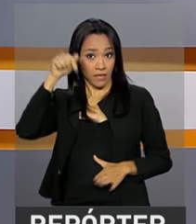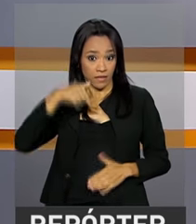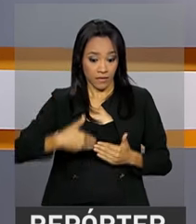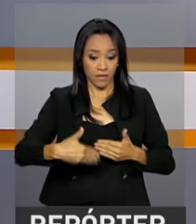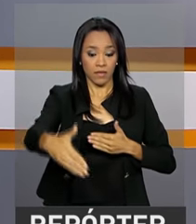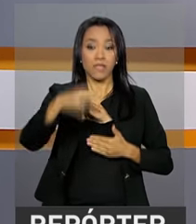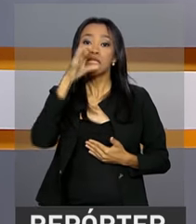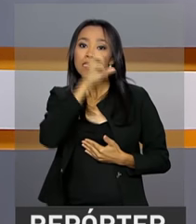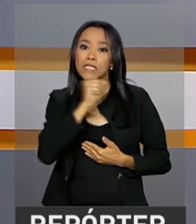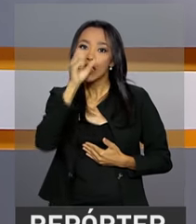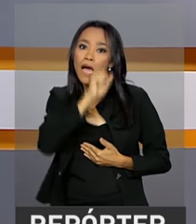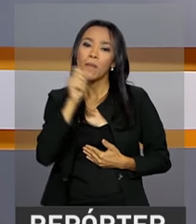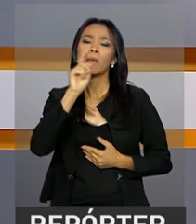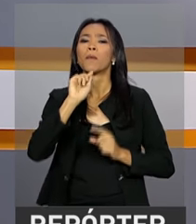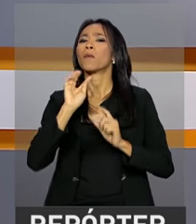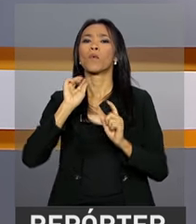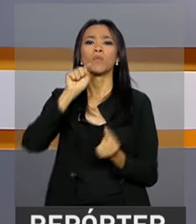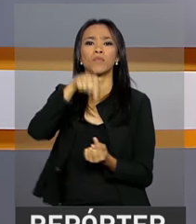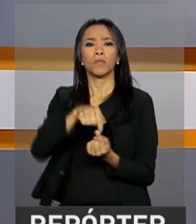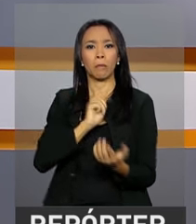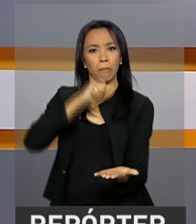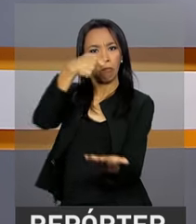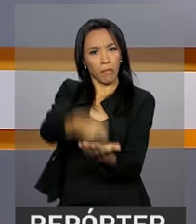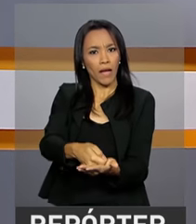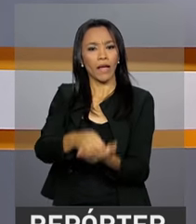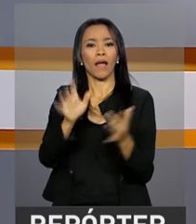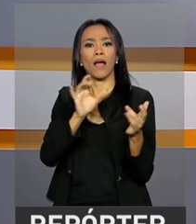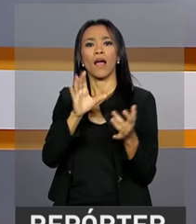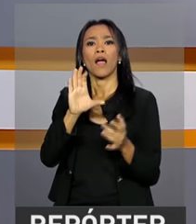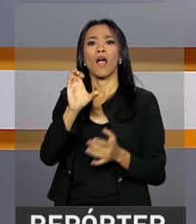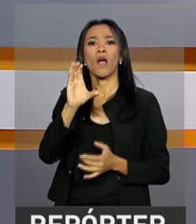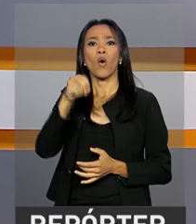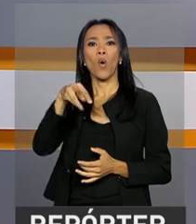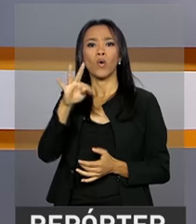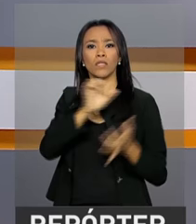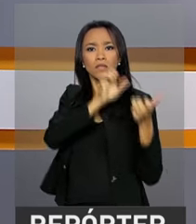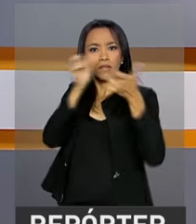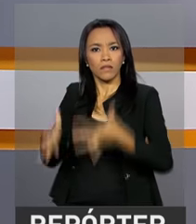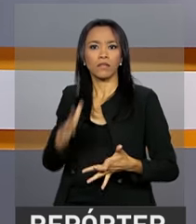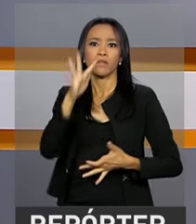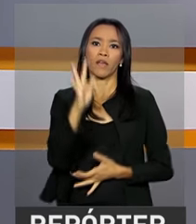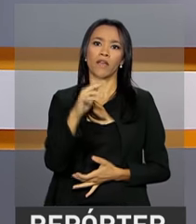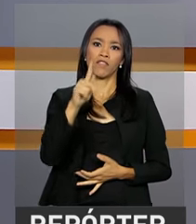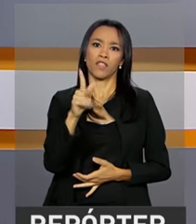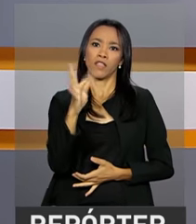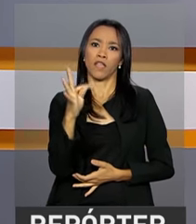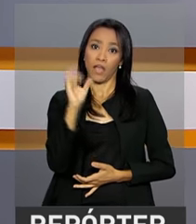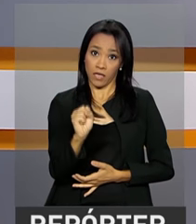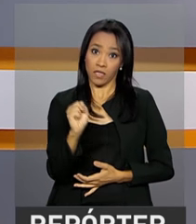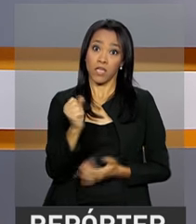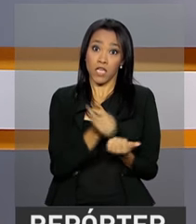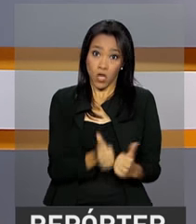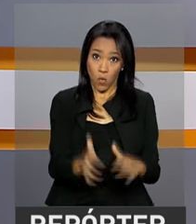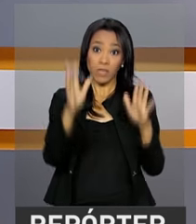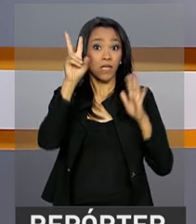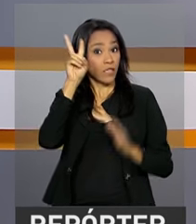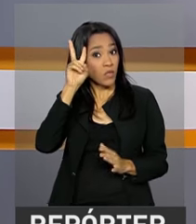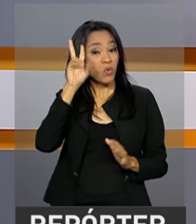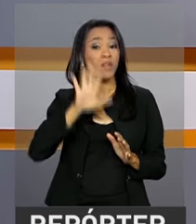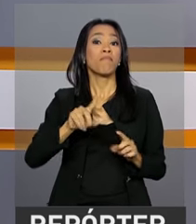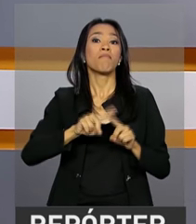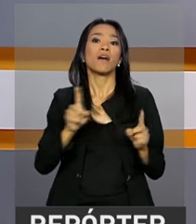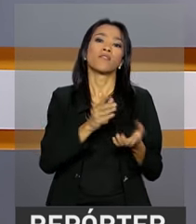das contas inativas do fgts a segunda etapa do sac começaria na segunda feira mas foi